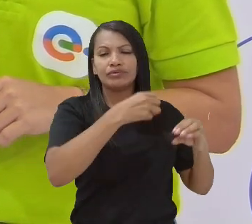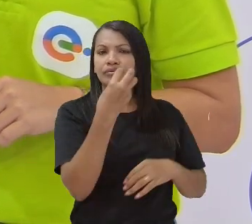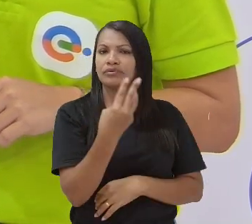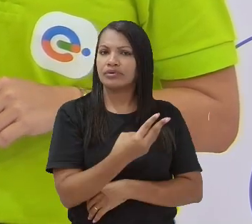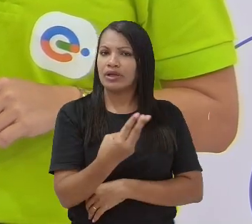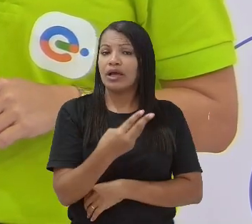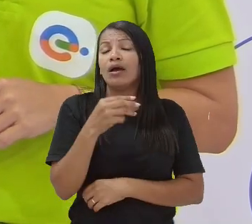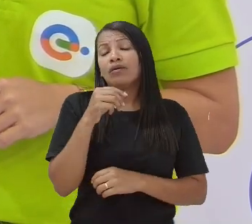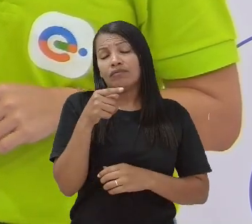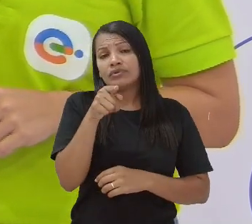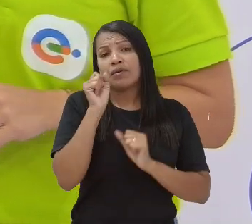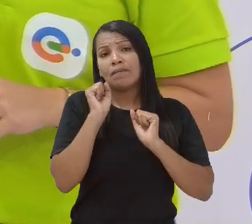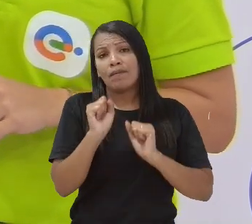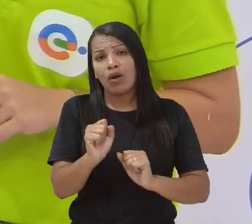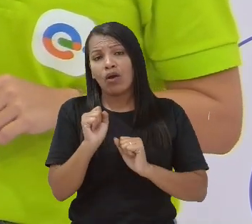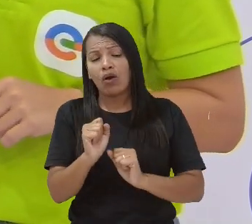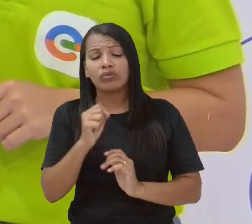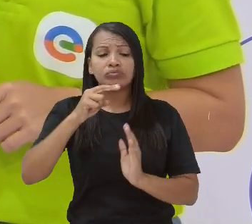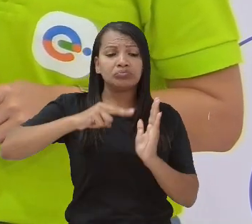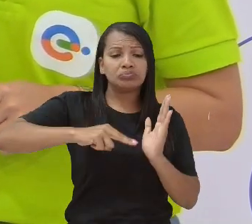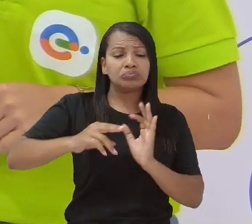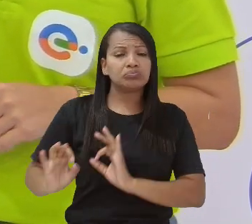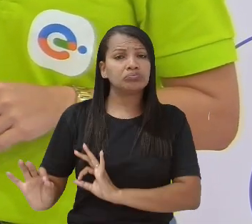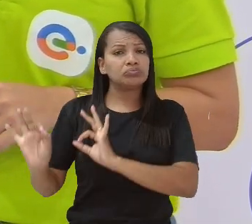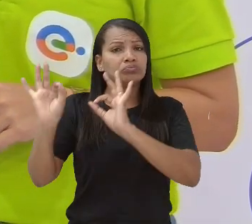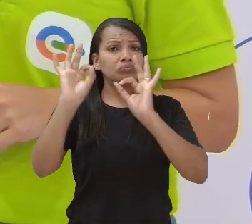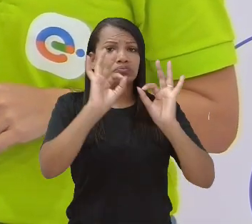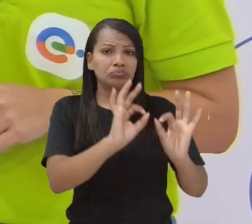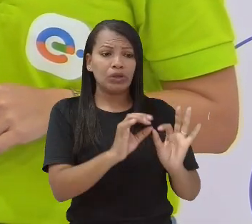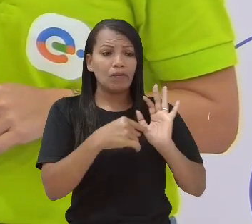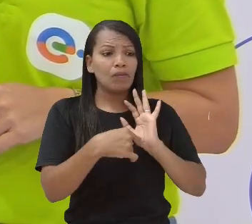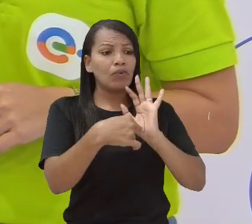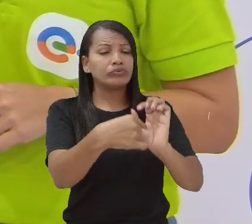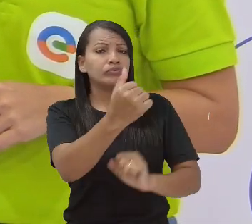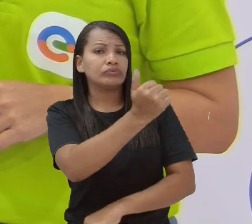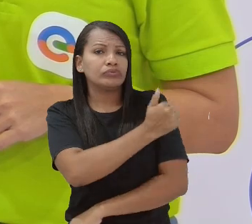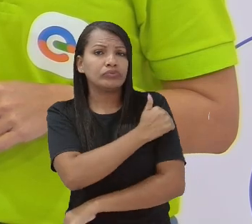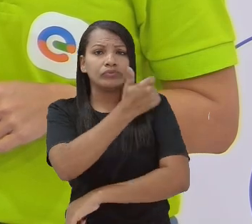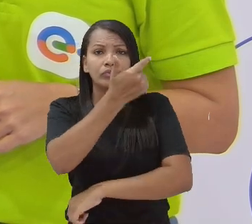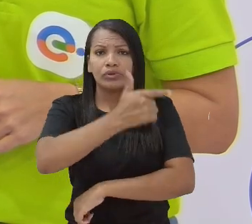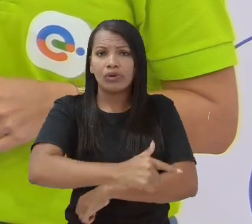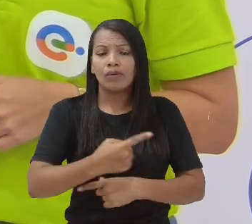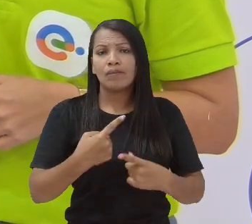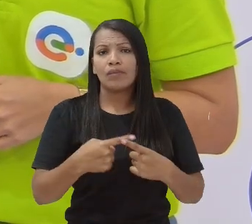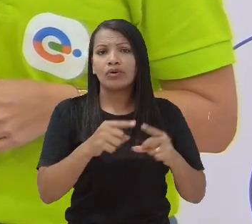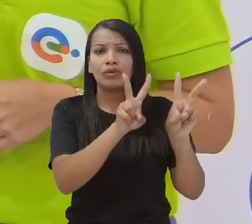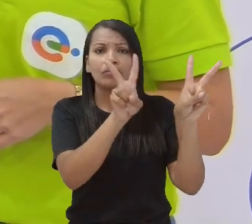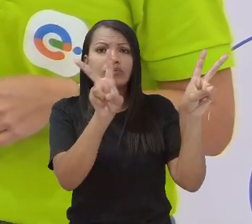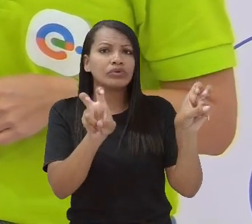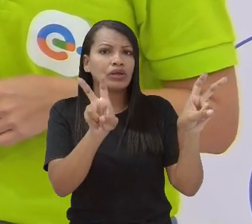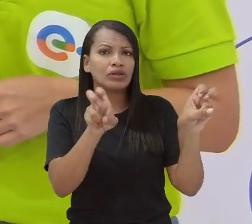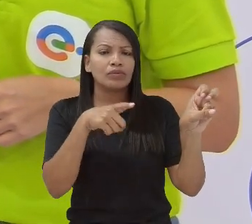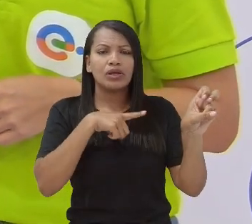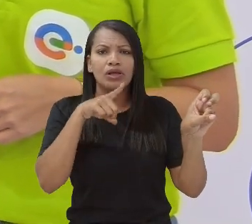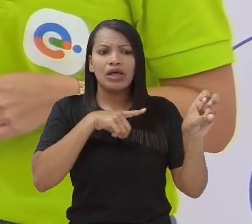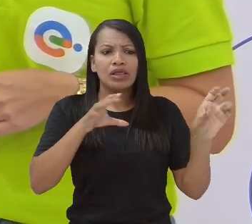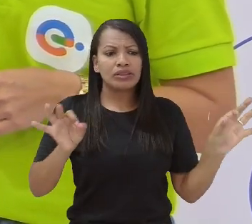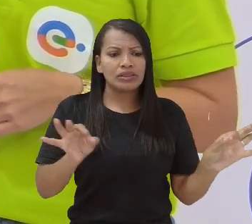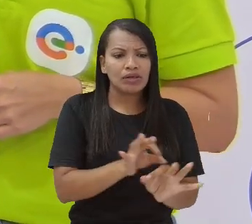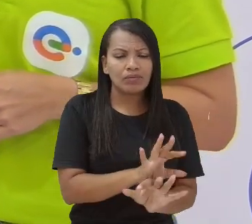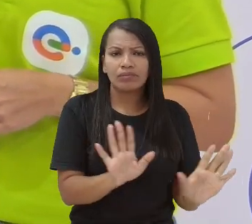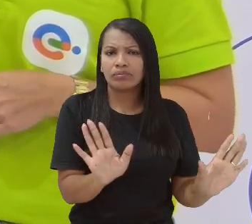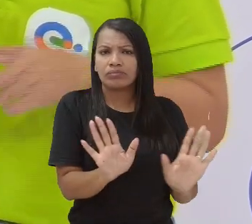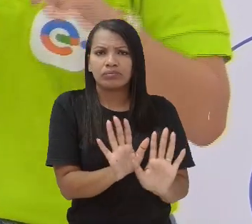coisa vocês podem rever, Sim. podem mostrar aos estudantes novamente, porque o assunto por si só ele não se encerra nesse momento,